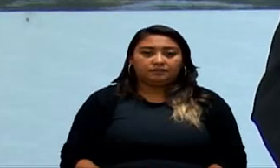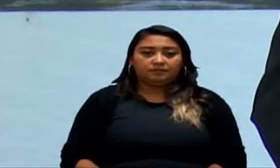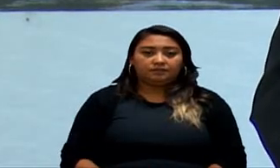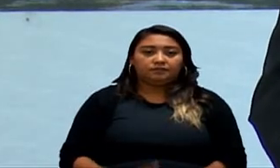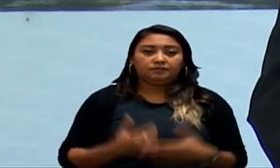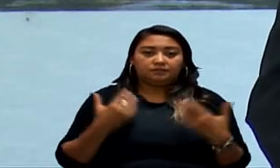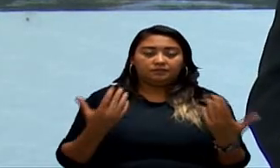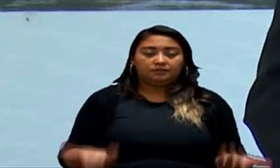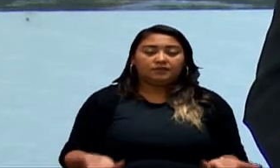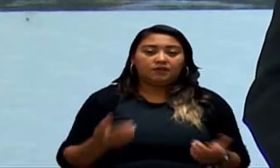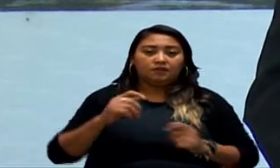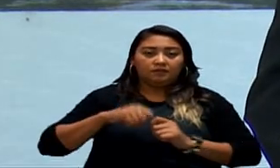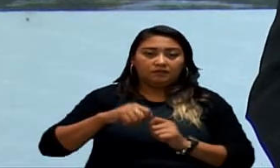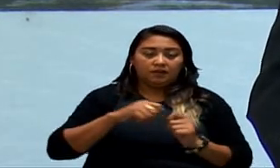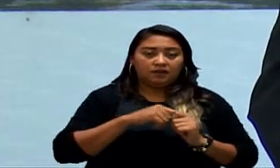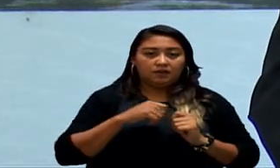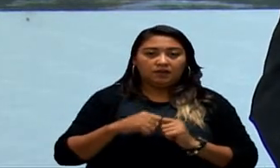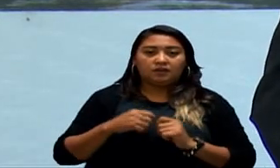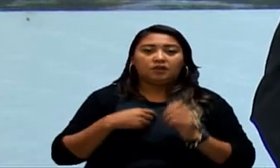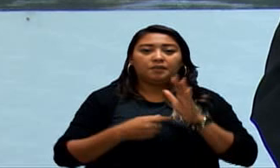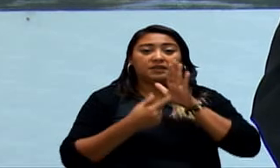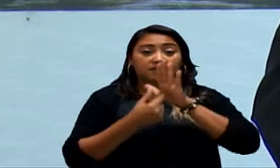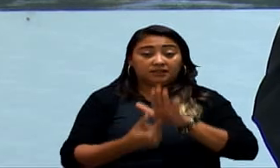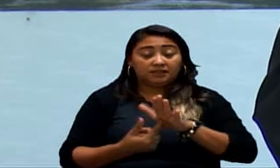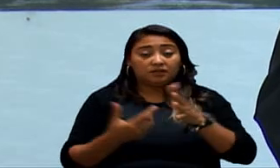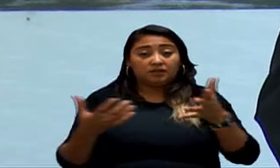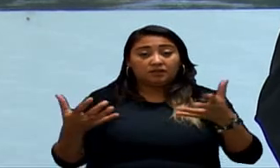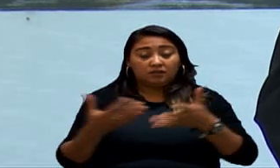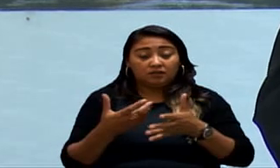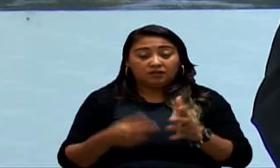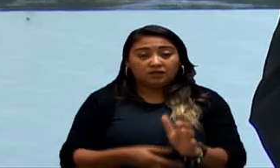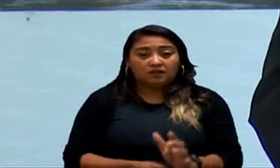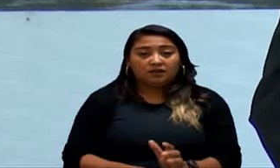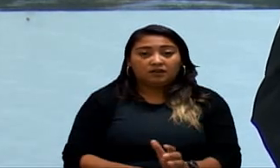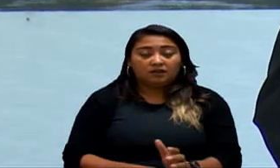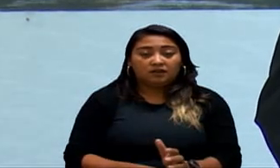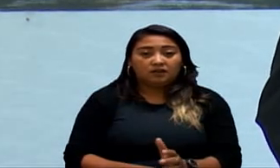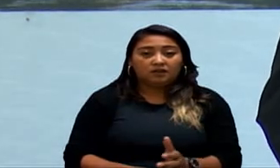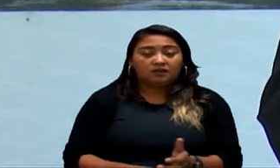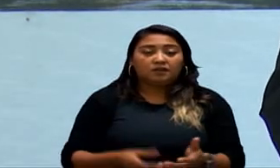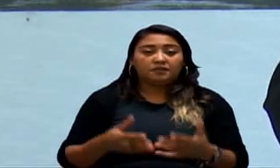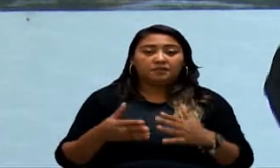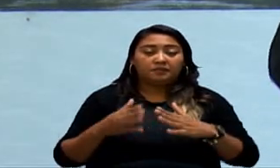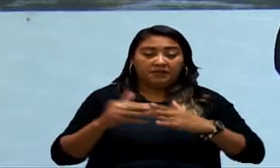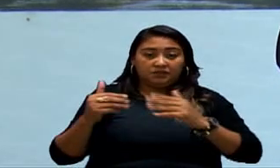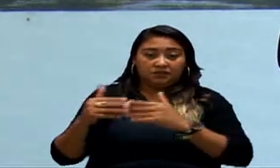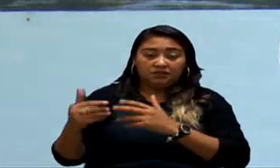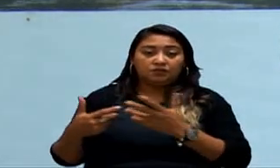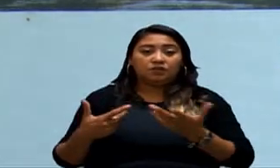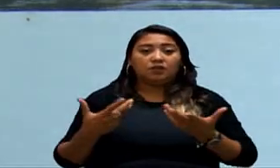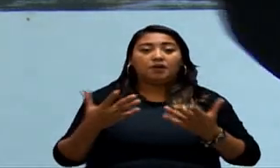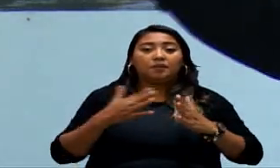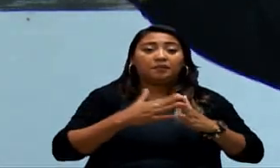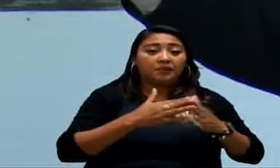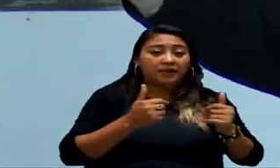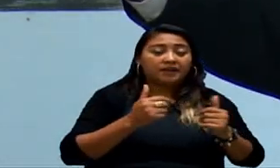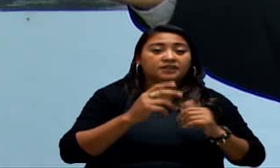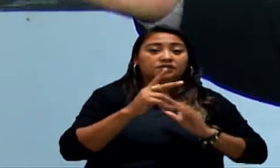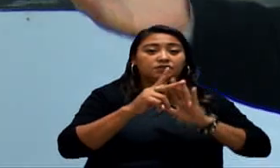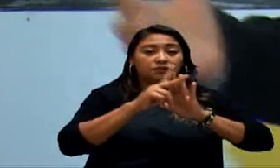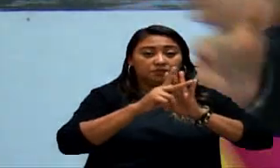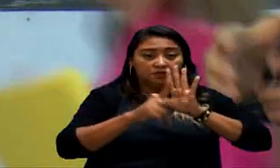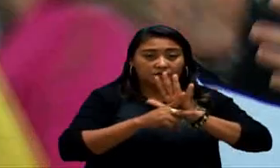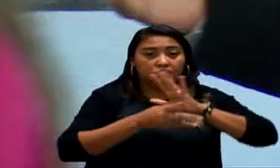Então, feito essas apresentações e pedidas as nossas escusas, eu solicito, senhor presidente, a retirada